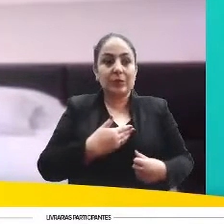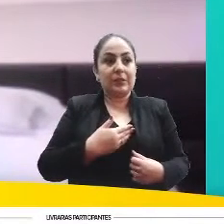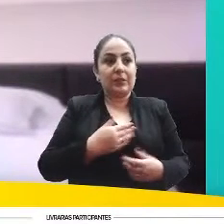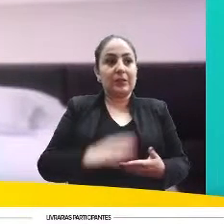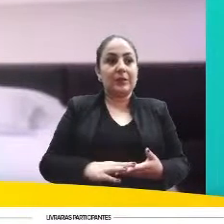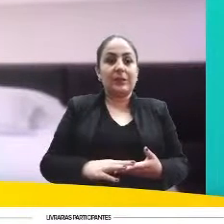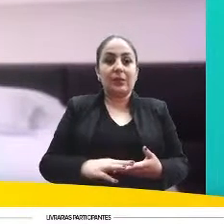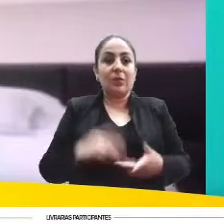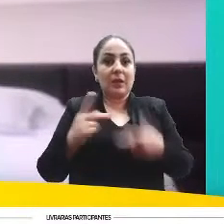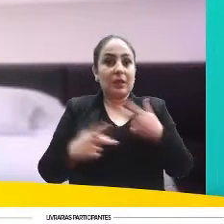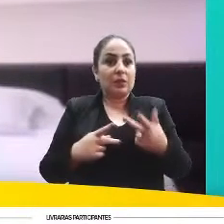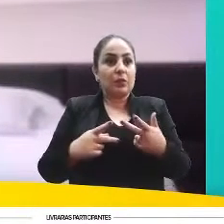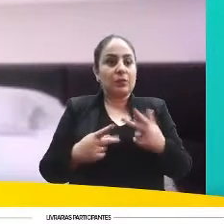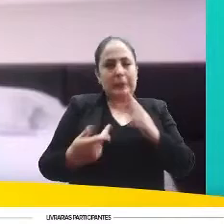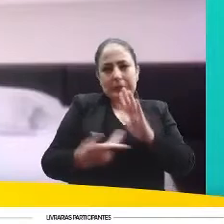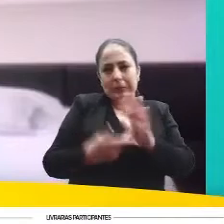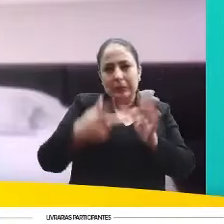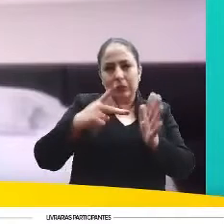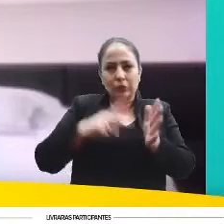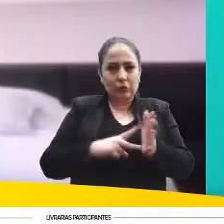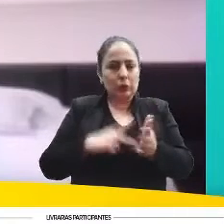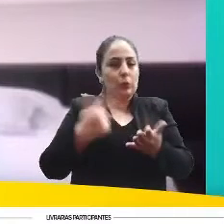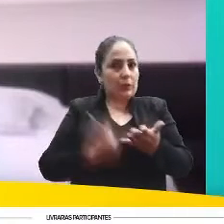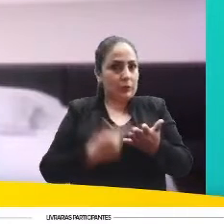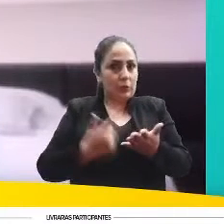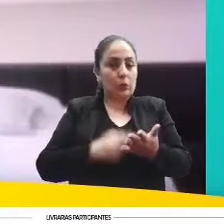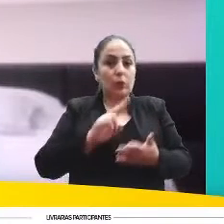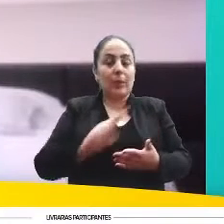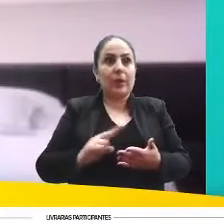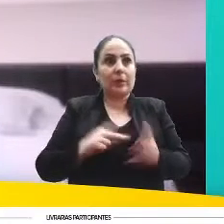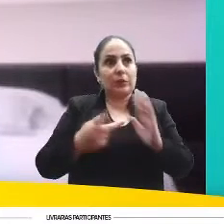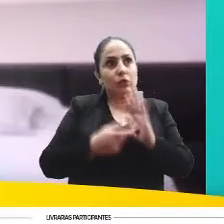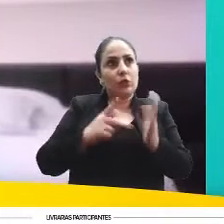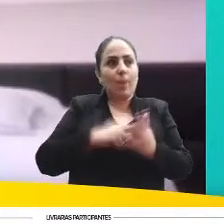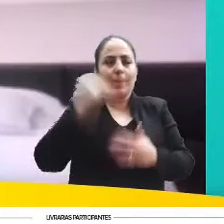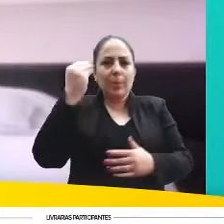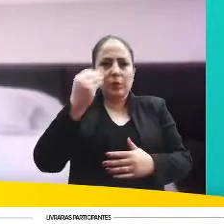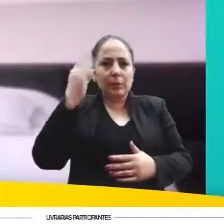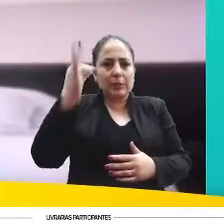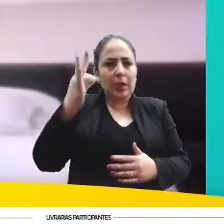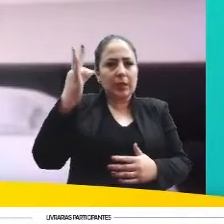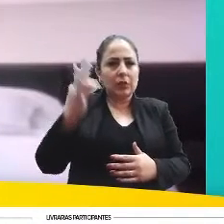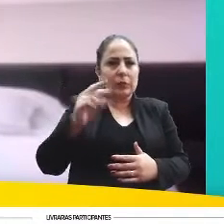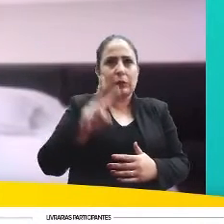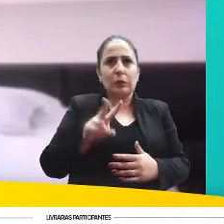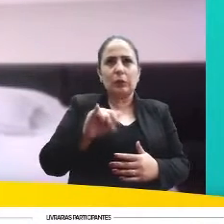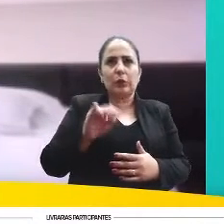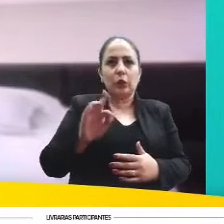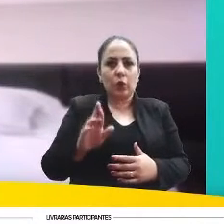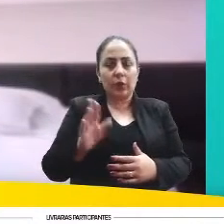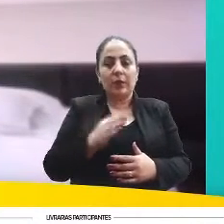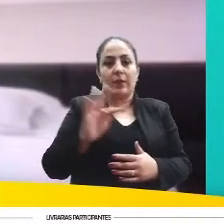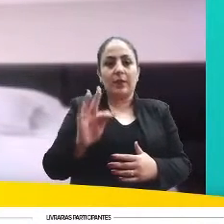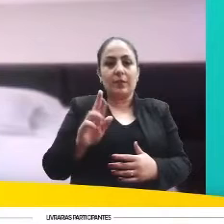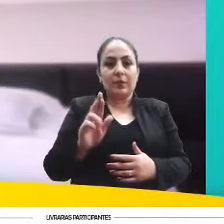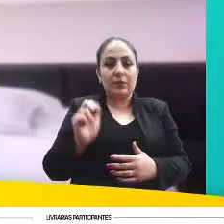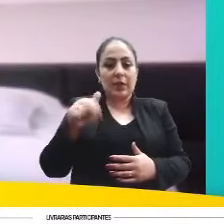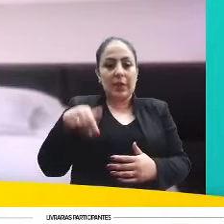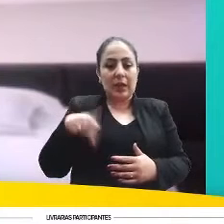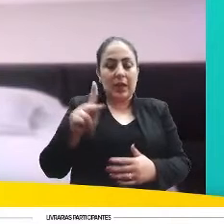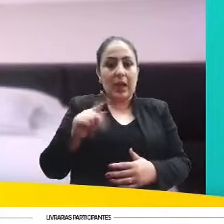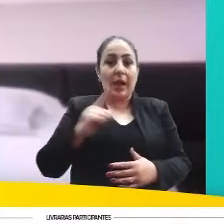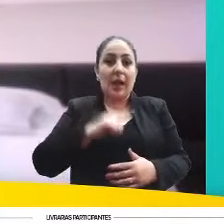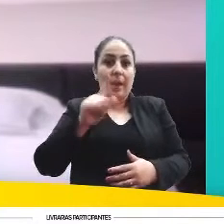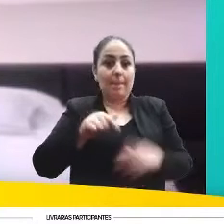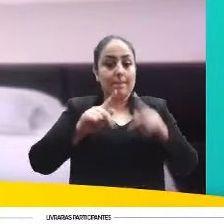livro chamado Em Busca de Sentido, de um psicólogo ou psiquiatra chamado Viktor Frankl. Viktor Frankl é uma